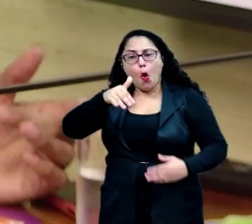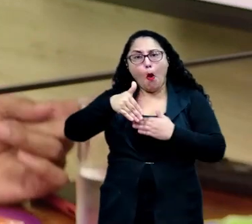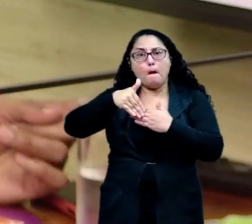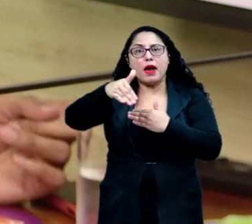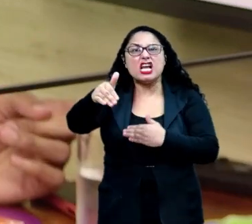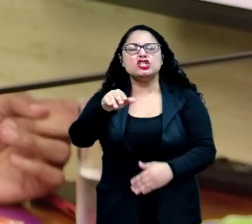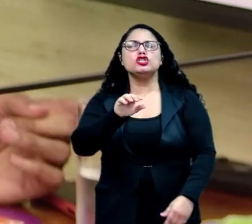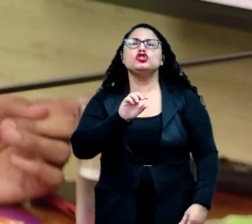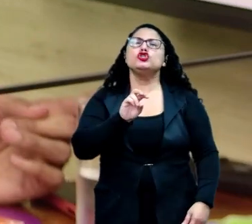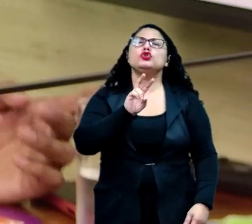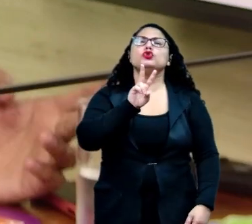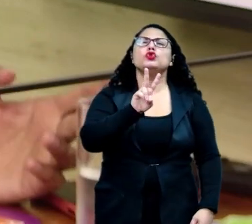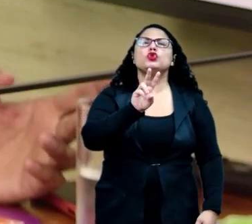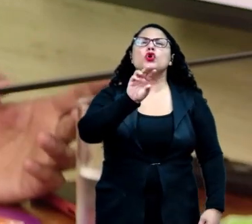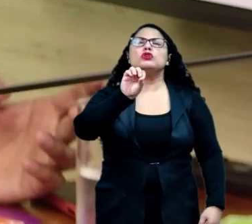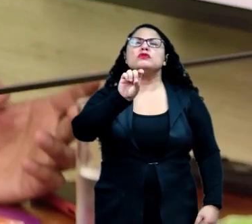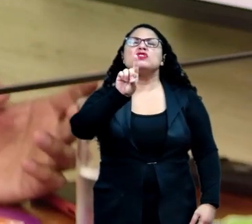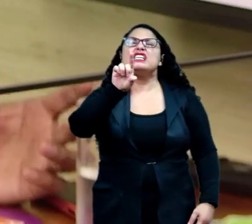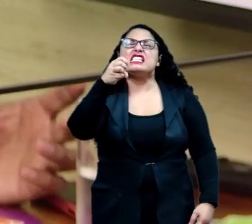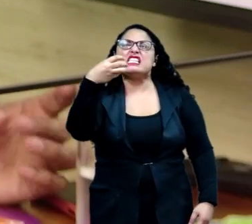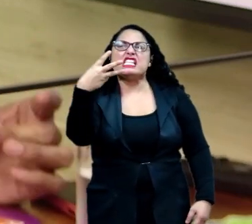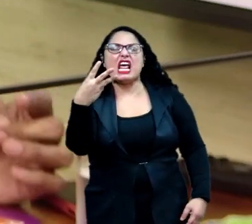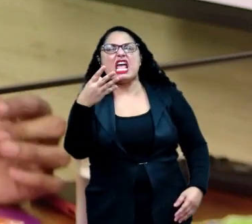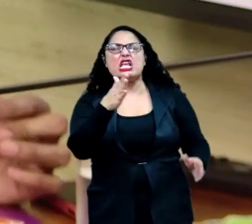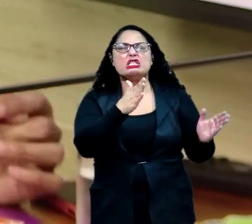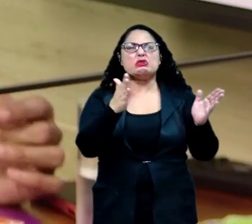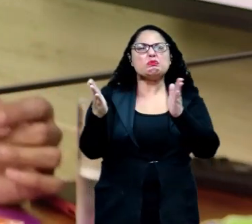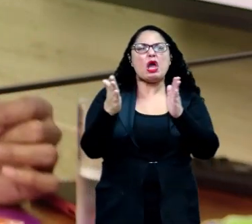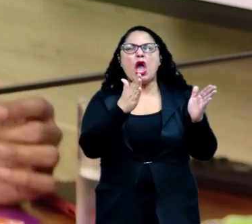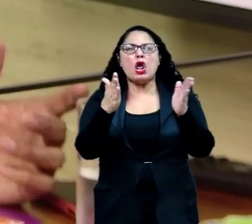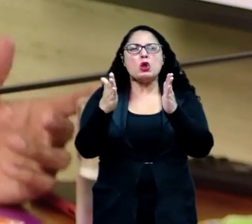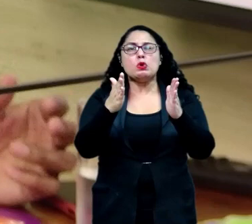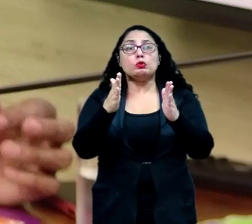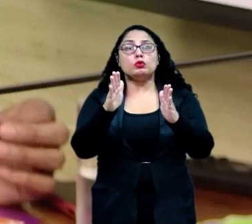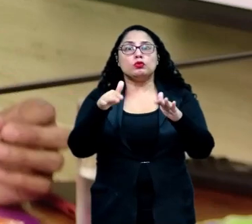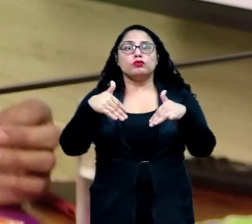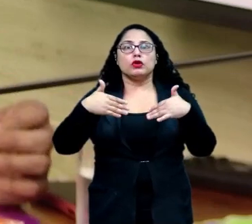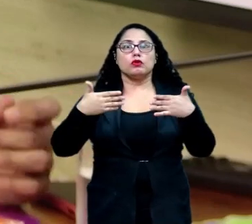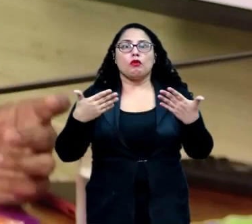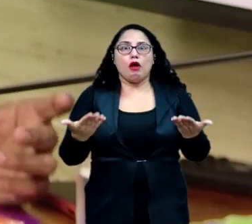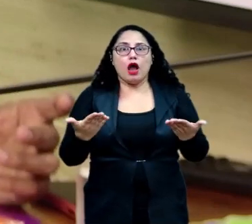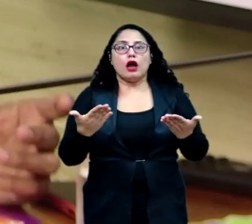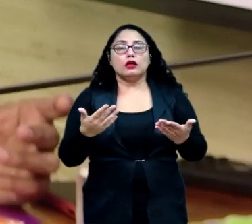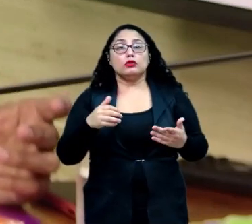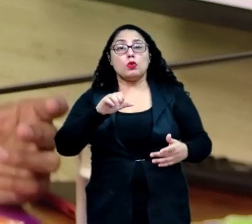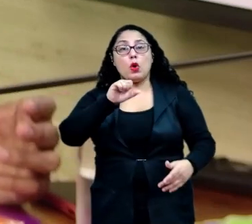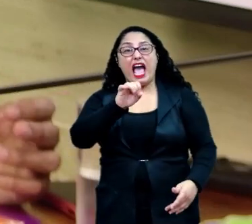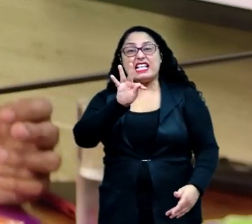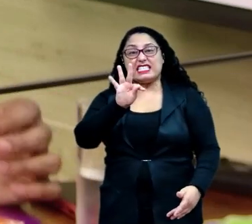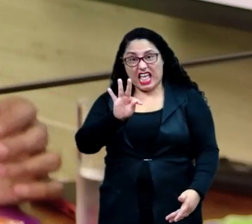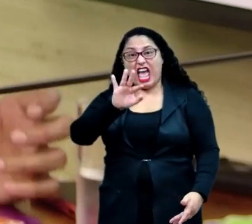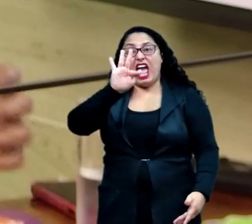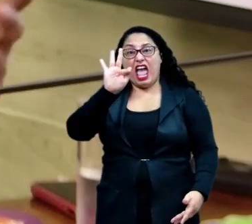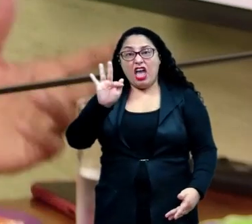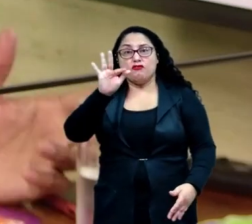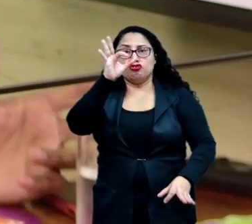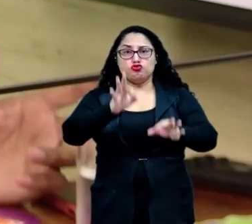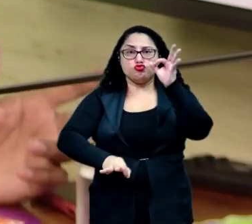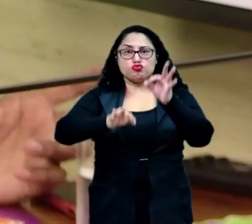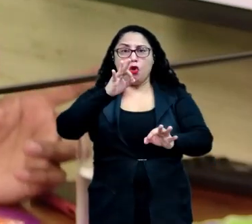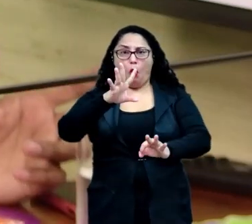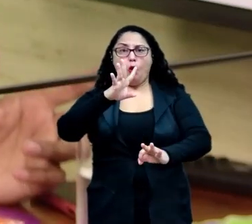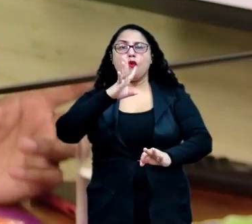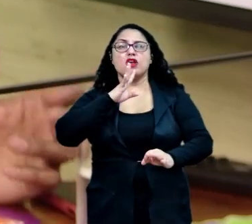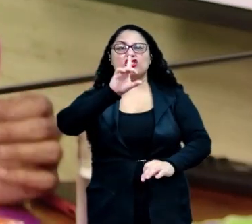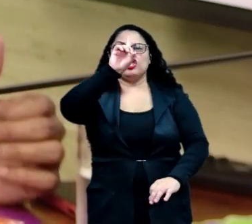de 2013, salvo me engano, 2000, que foi quando o STF julgou o